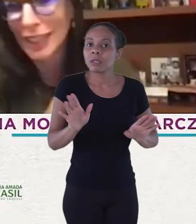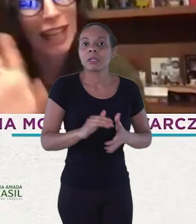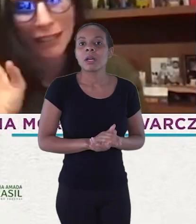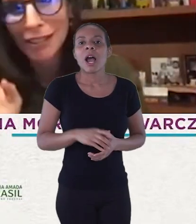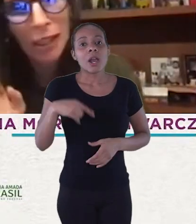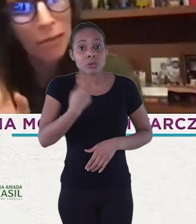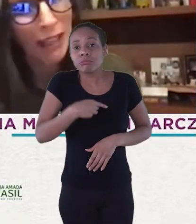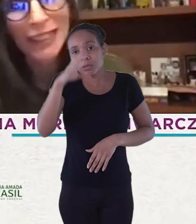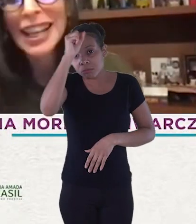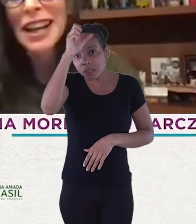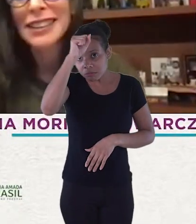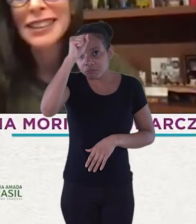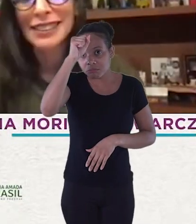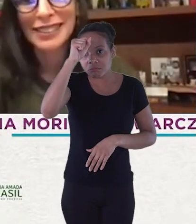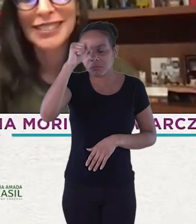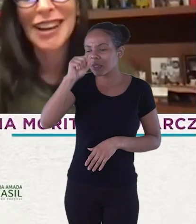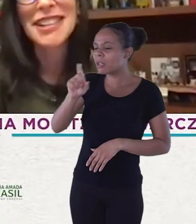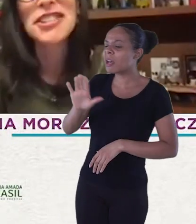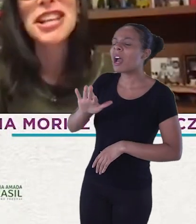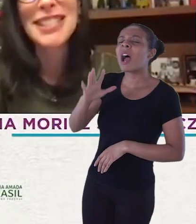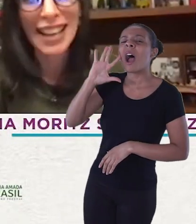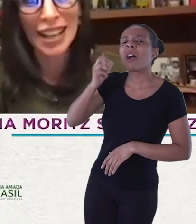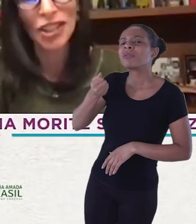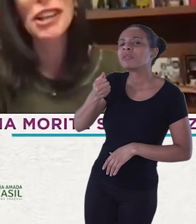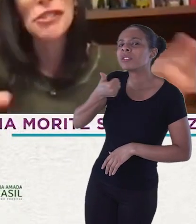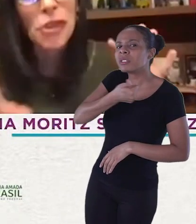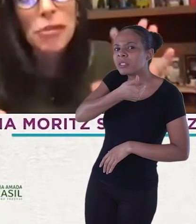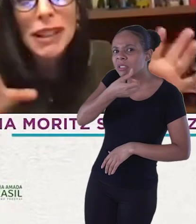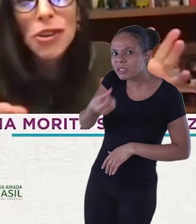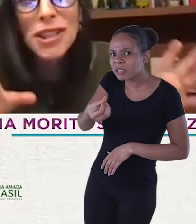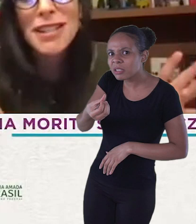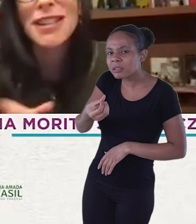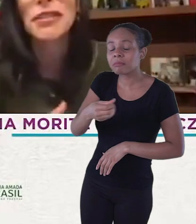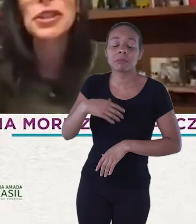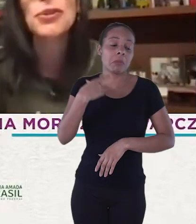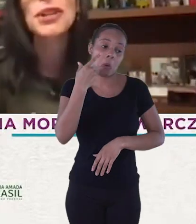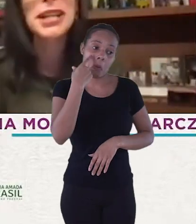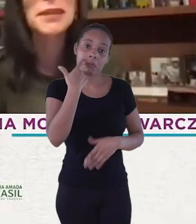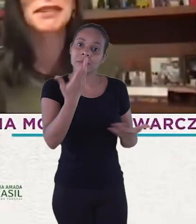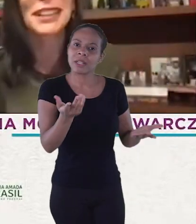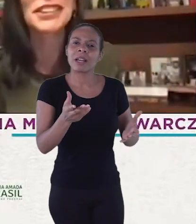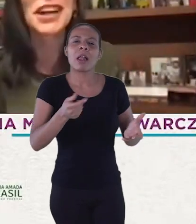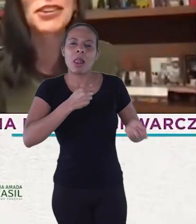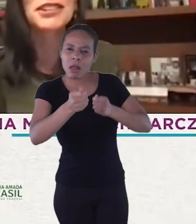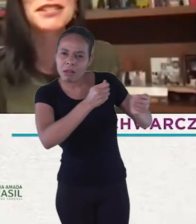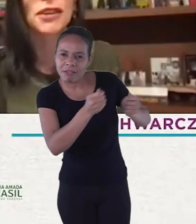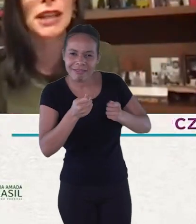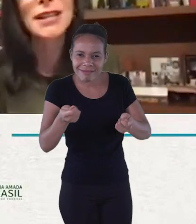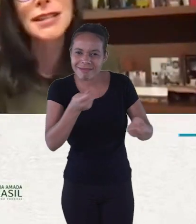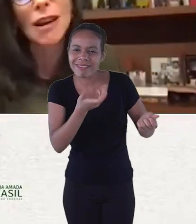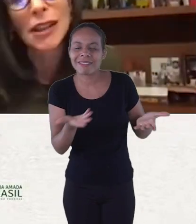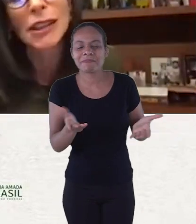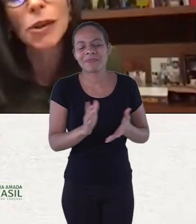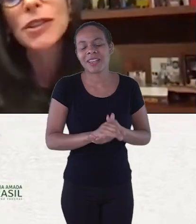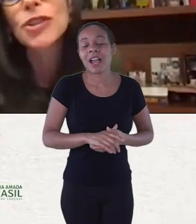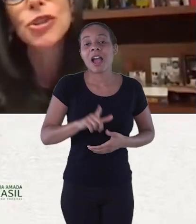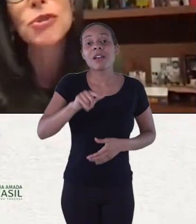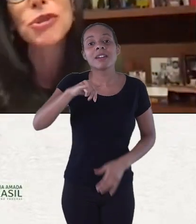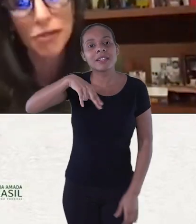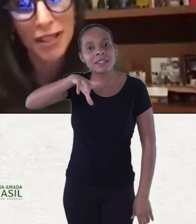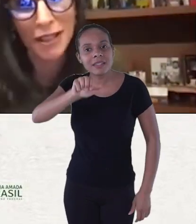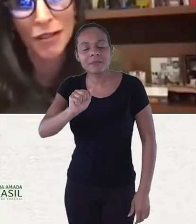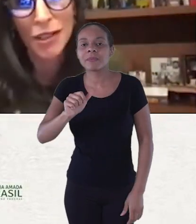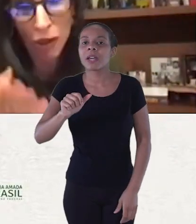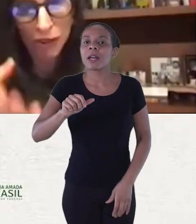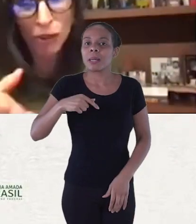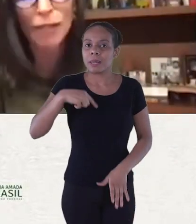Não, sei lá. 416, eu acho. 416. Olha, foi uma negociação. E o Lima, e o que aconteceu? Nessa hora, como é que a